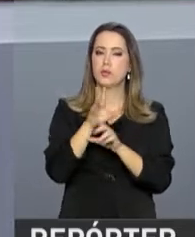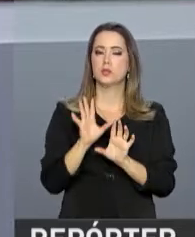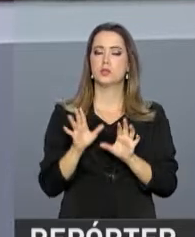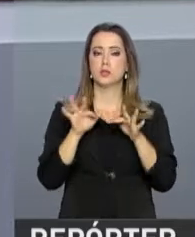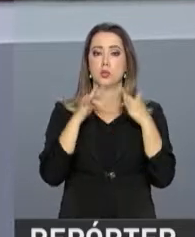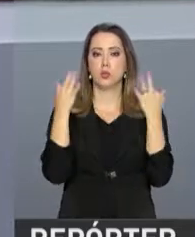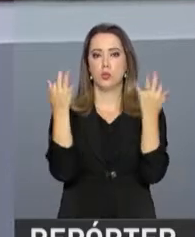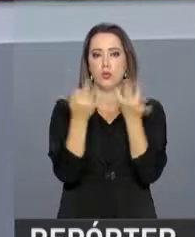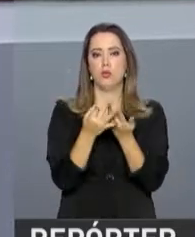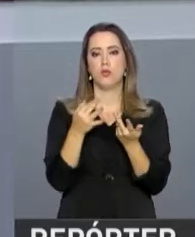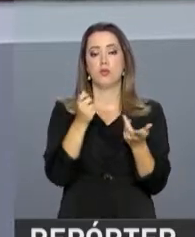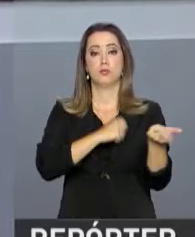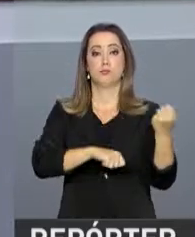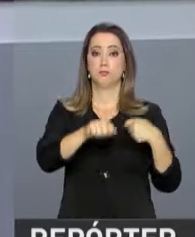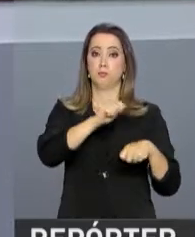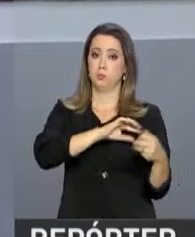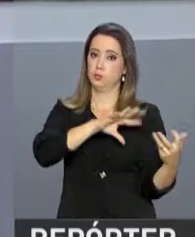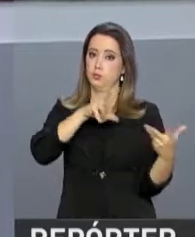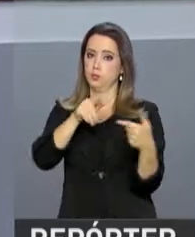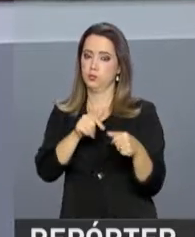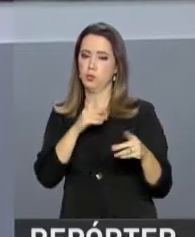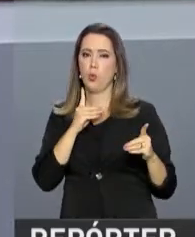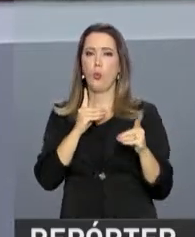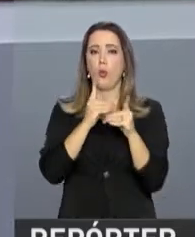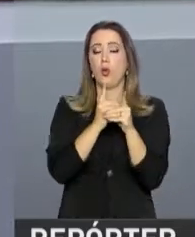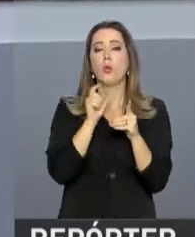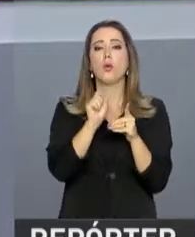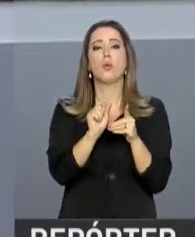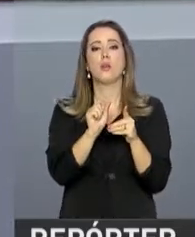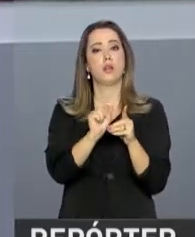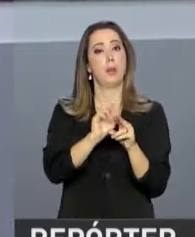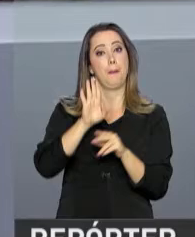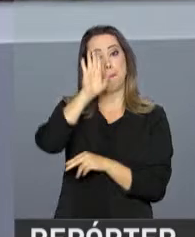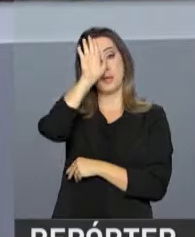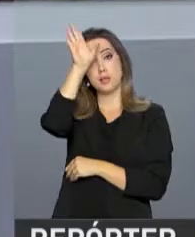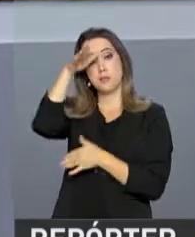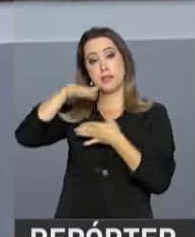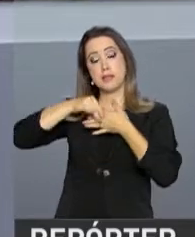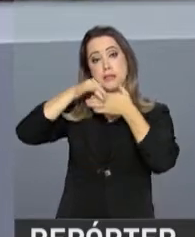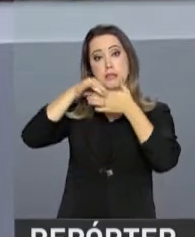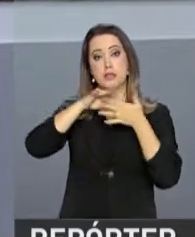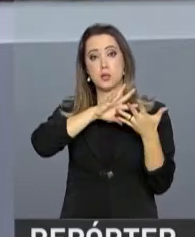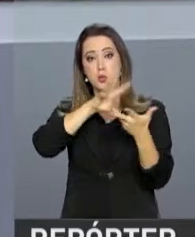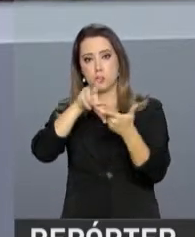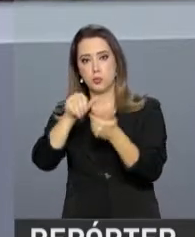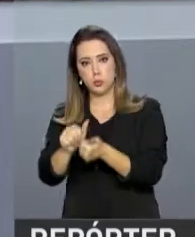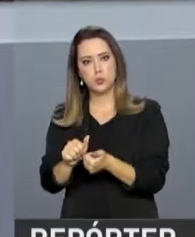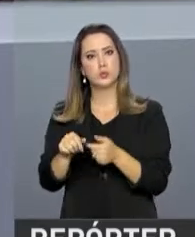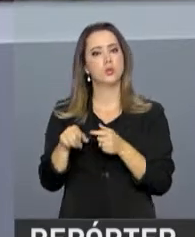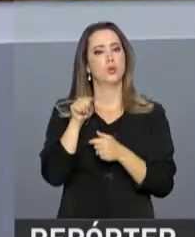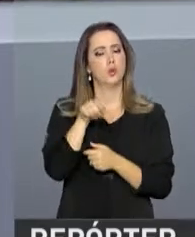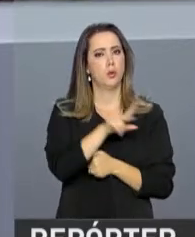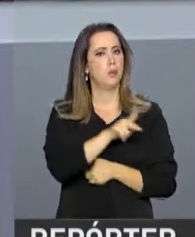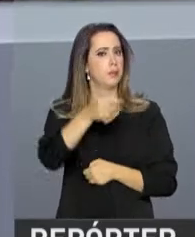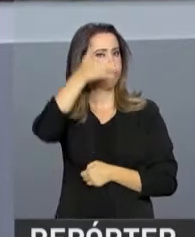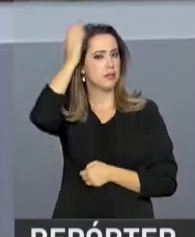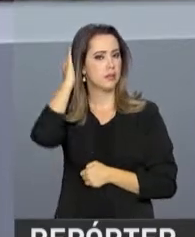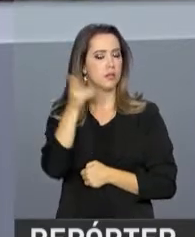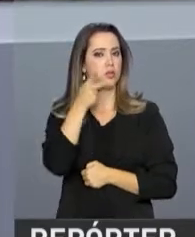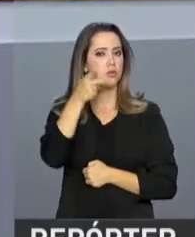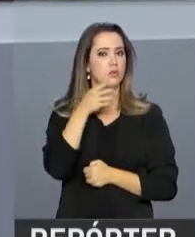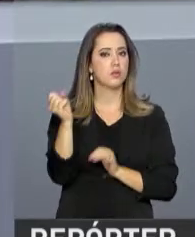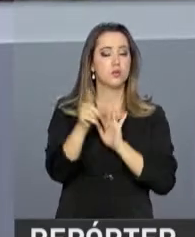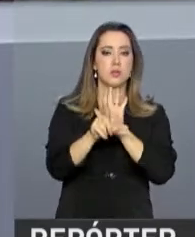econômico mundial o encontro reúne as principais lideranças do mundo político e empresarial o presidente falou sobre as